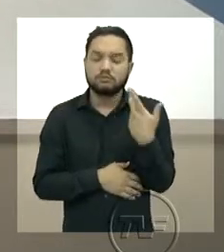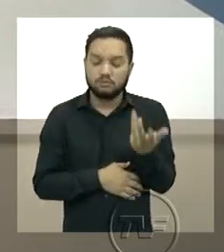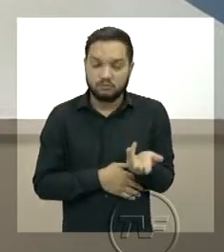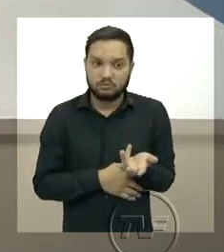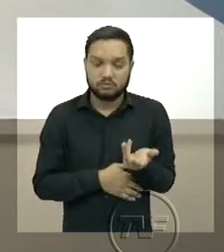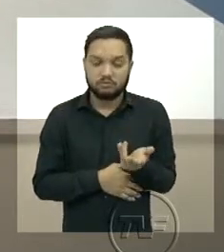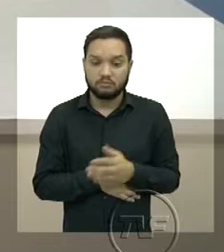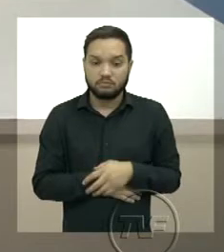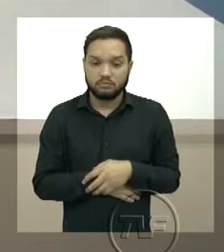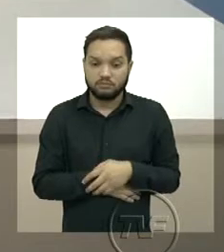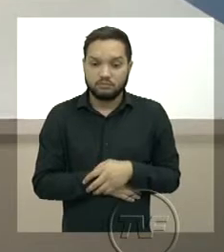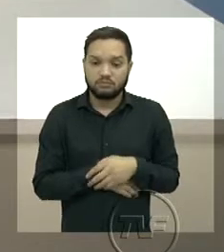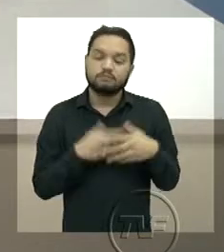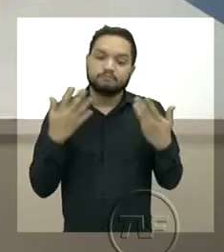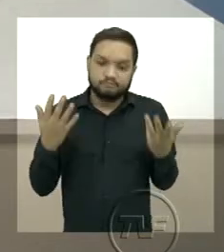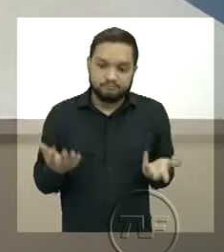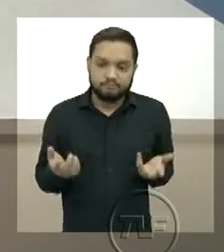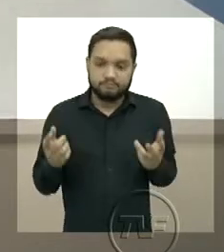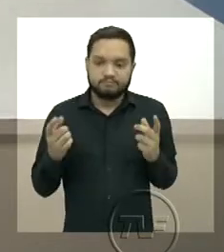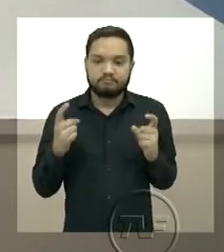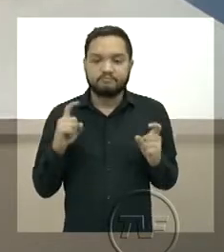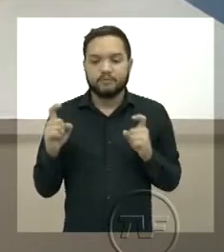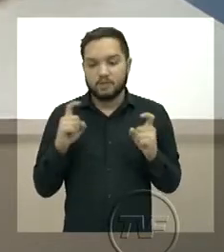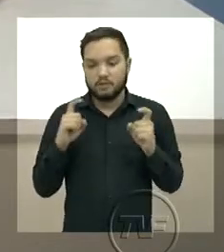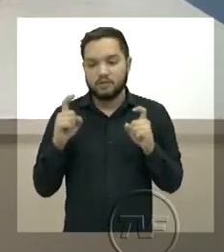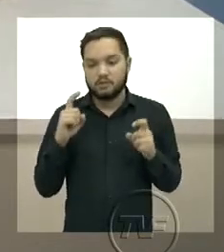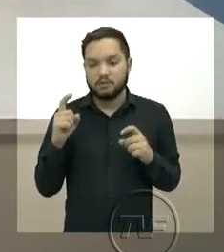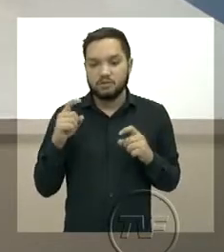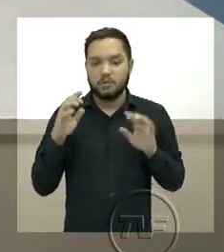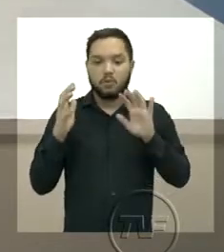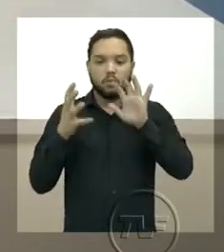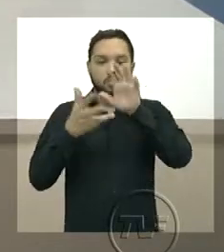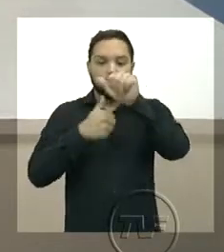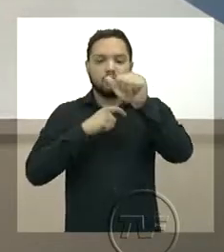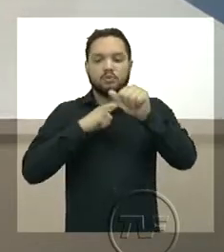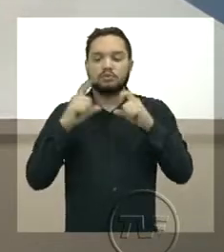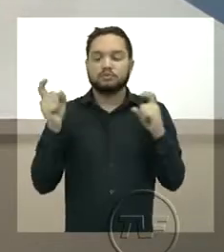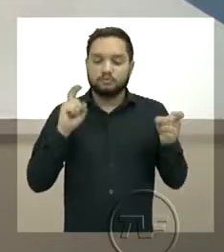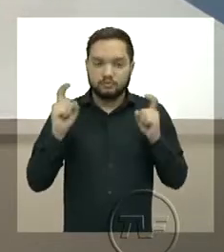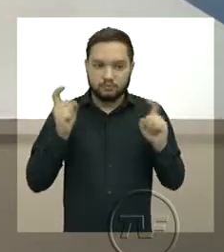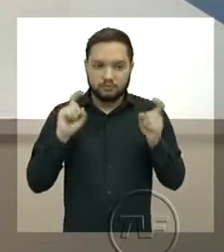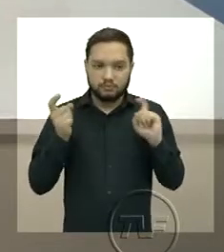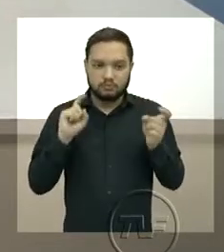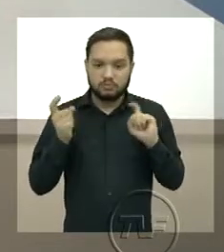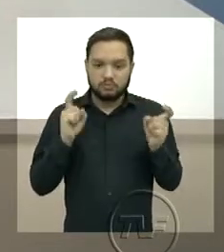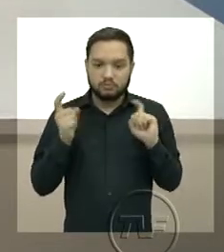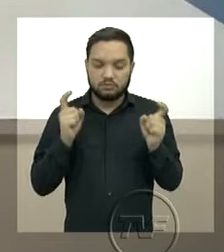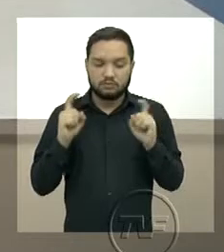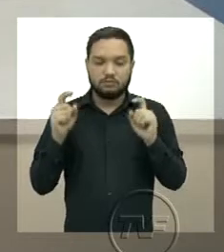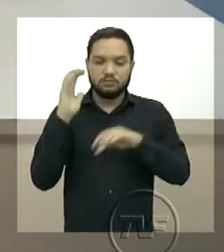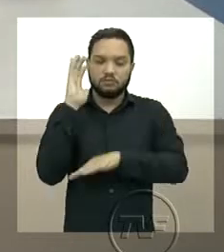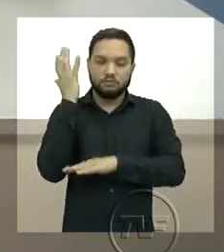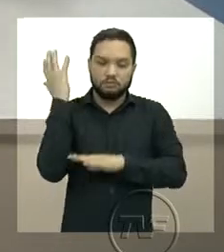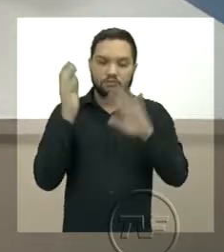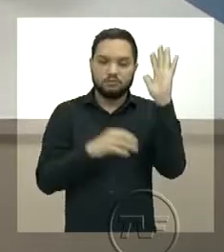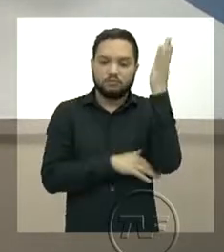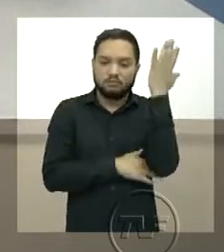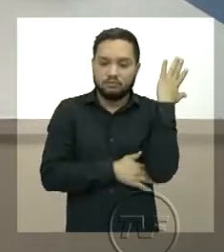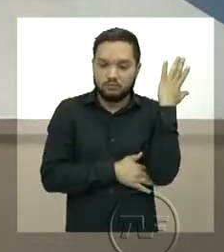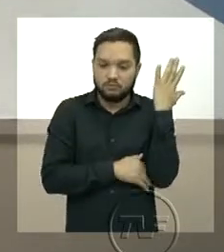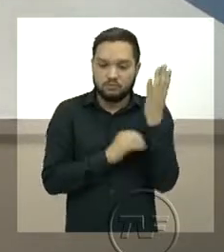Então, essa é uma discussão extremamente moderna. O mundo tem debatido a questão da natureza, do meio